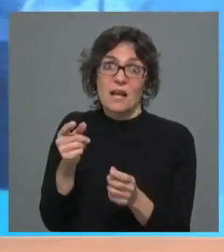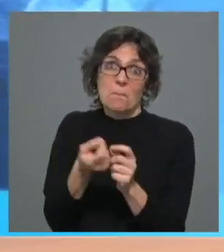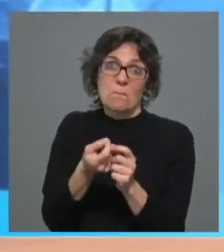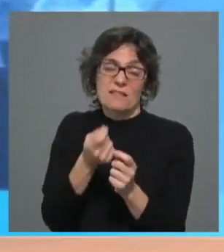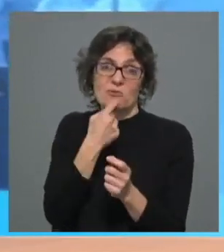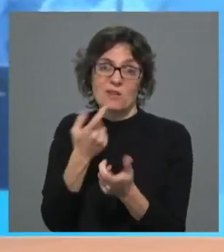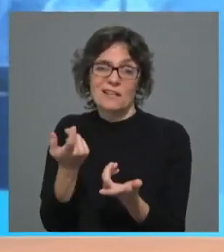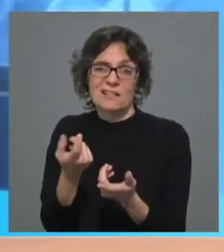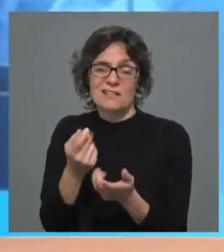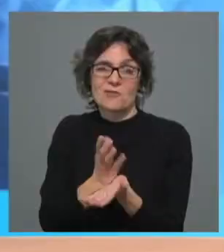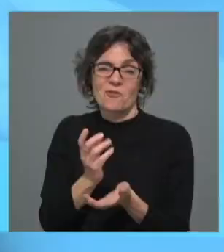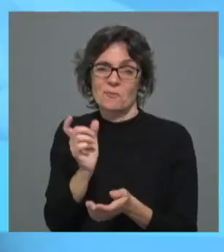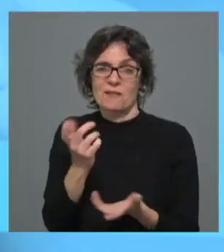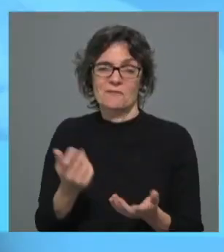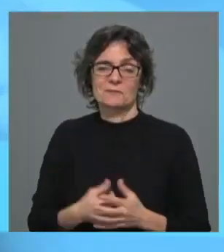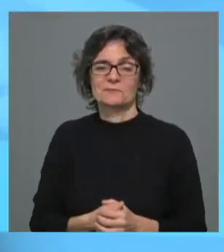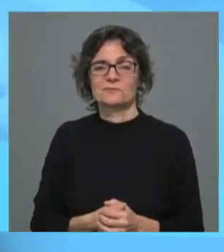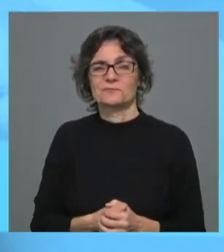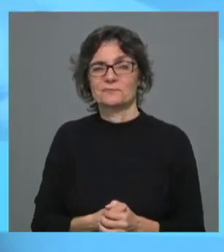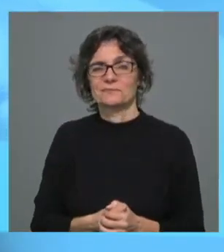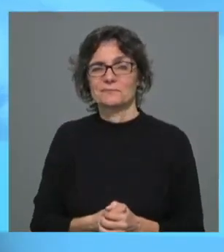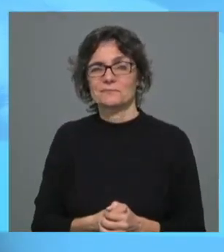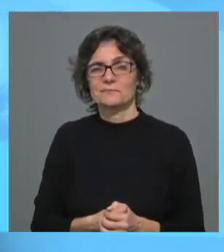pouco mais e qual é que é a Pastoral possível